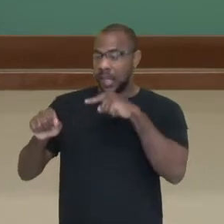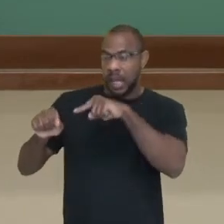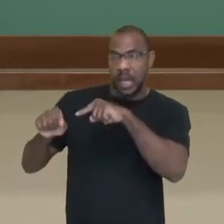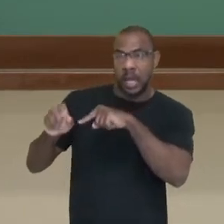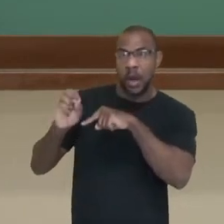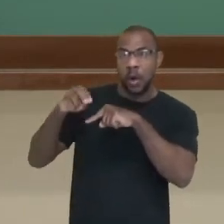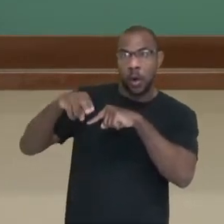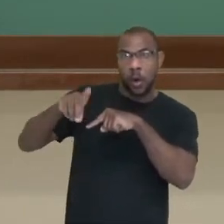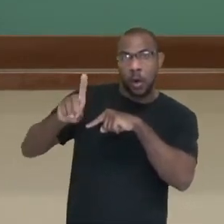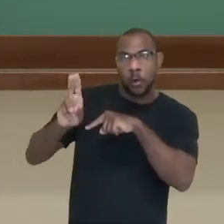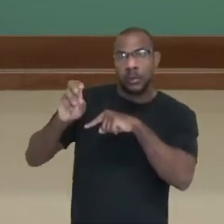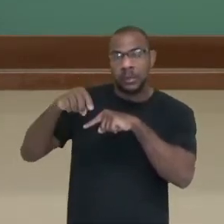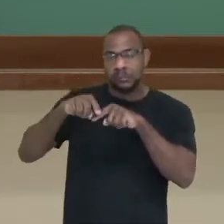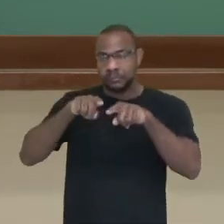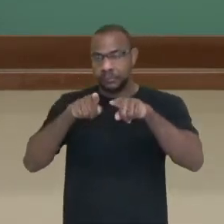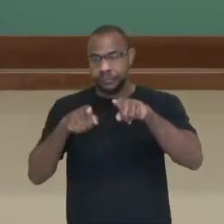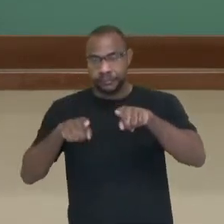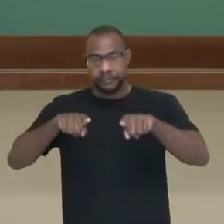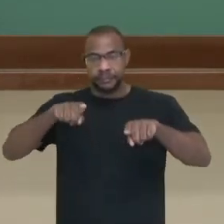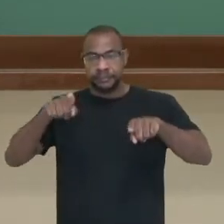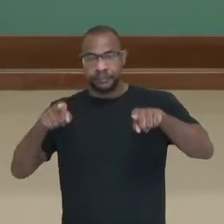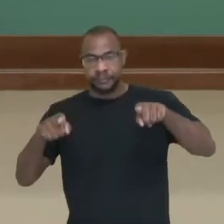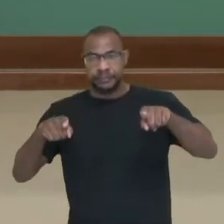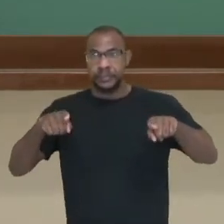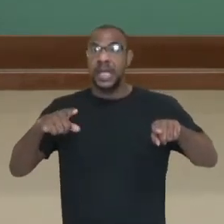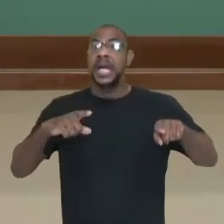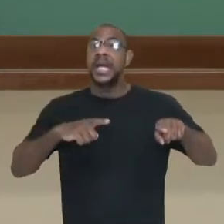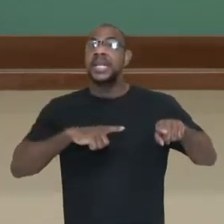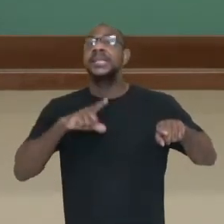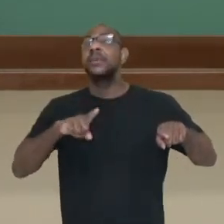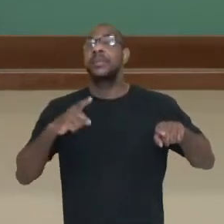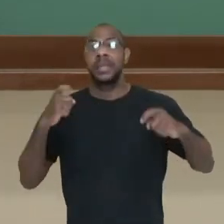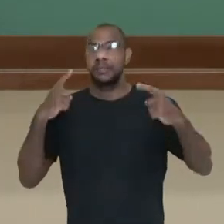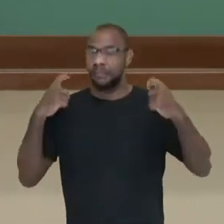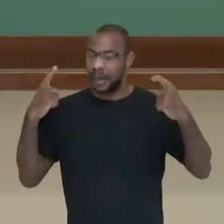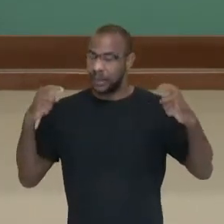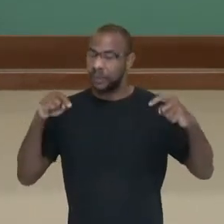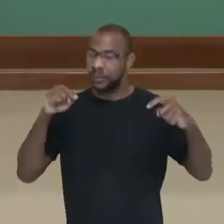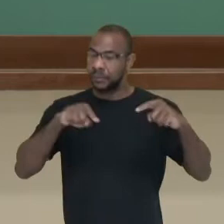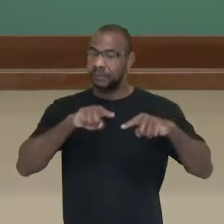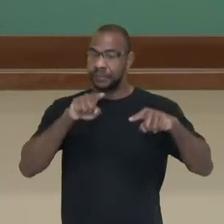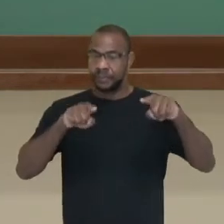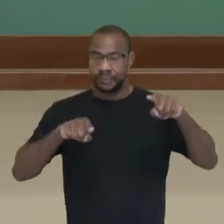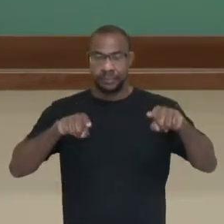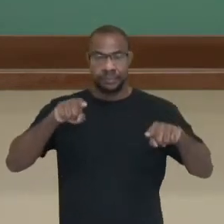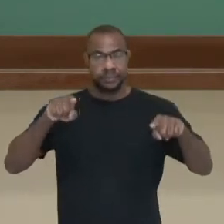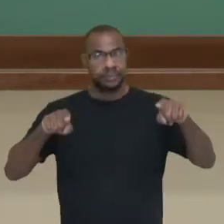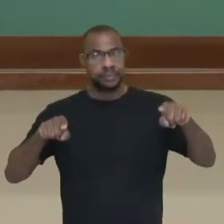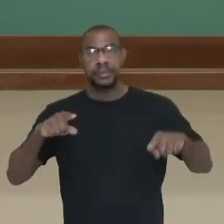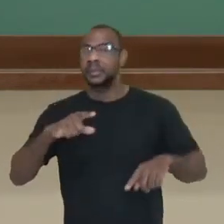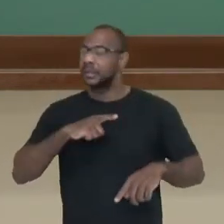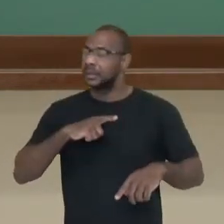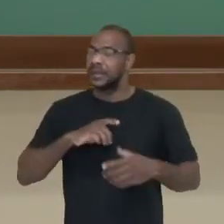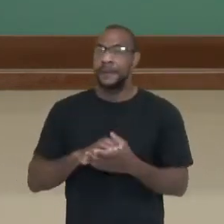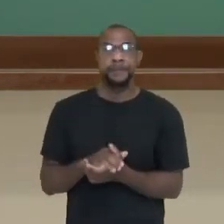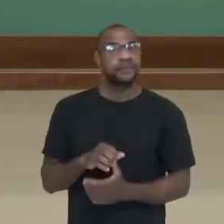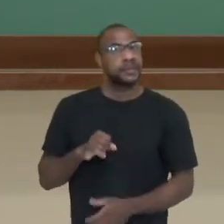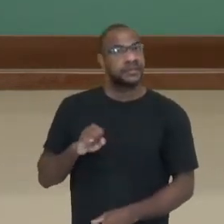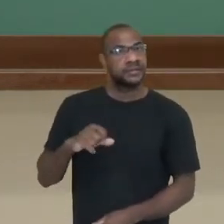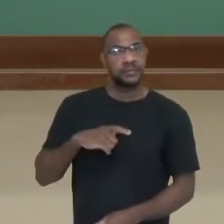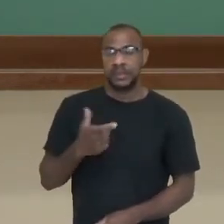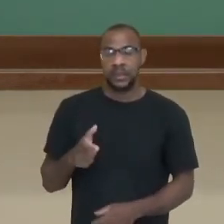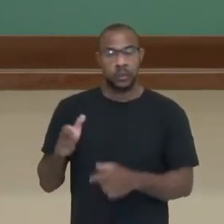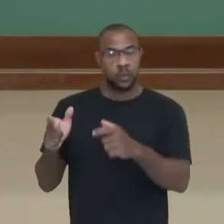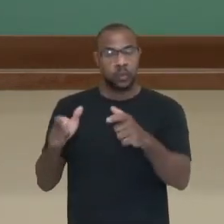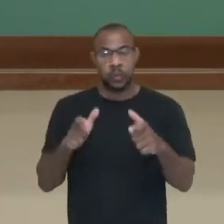e o som ainda, o som precisa do meio material para se propagar. Se não tiver meio